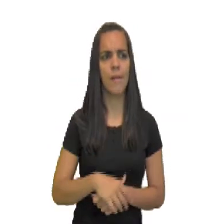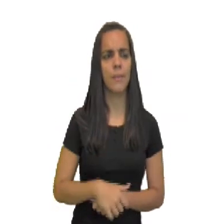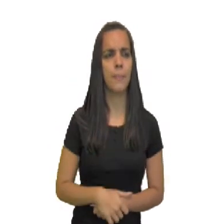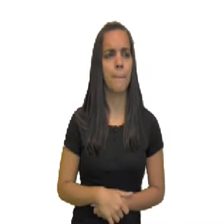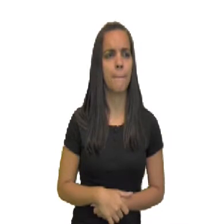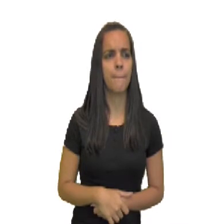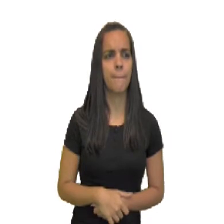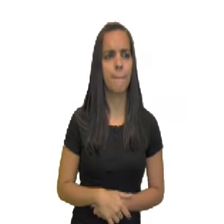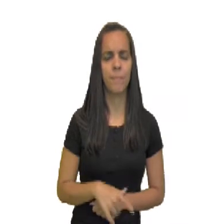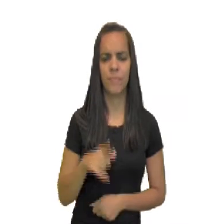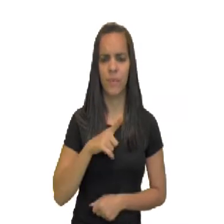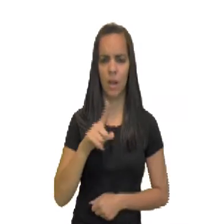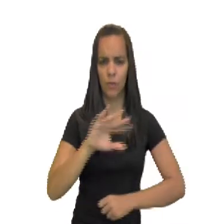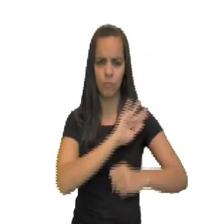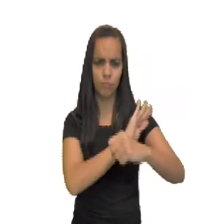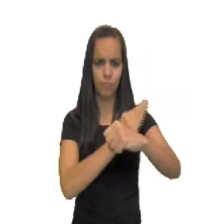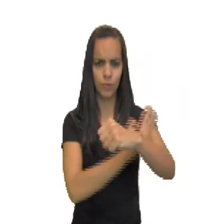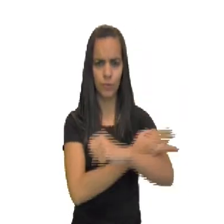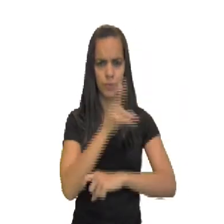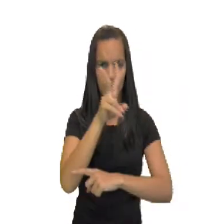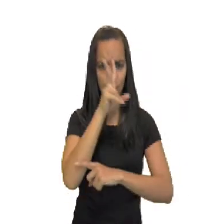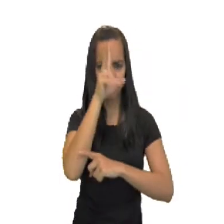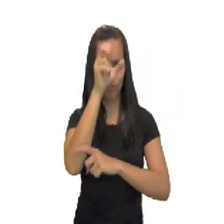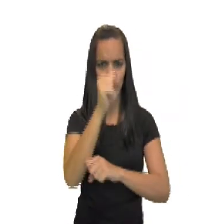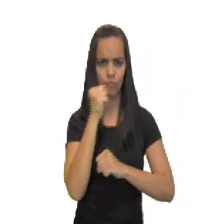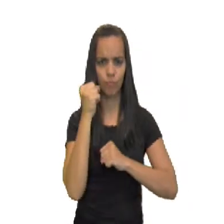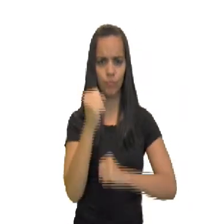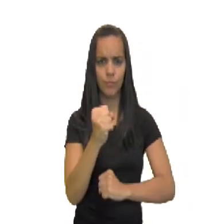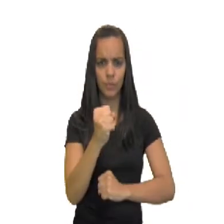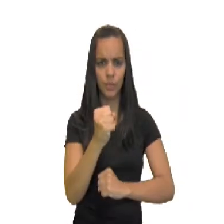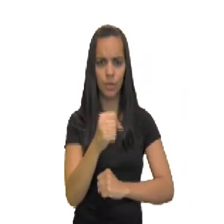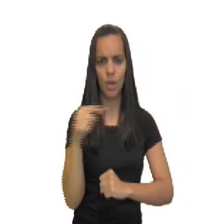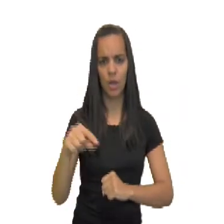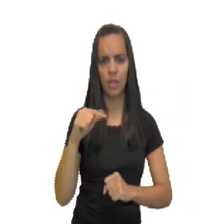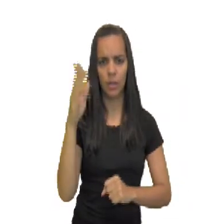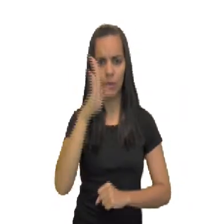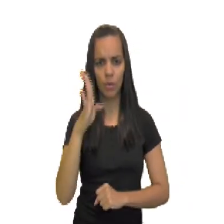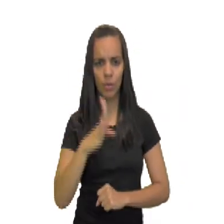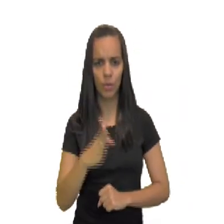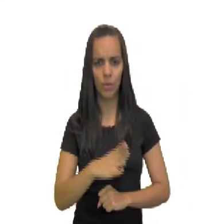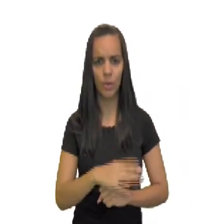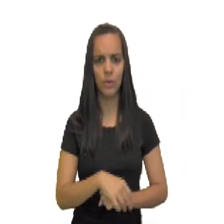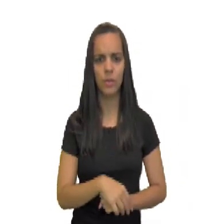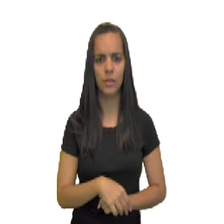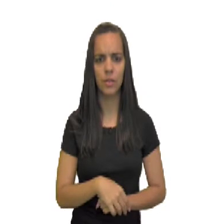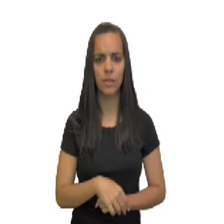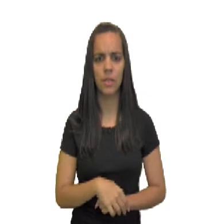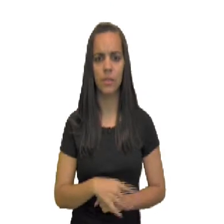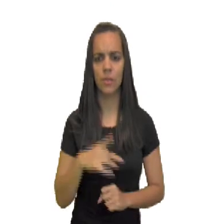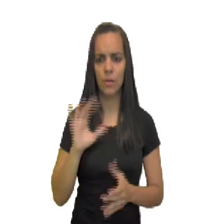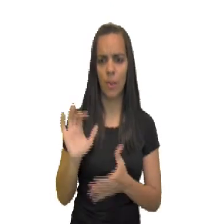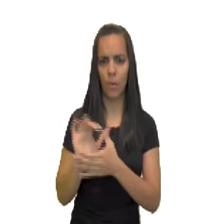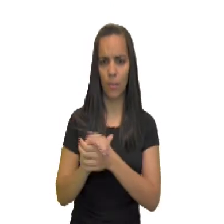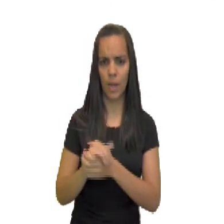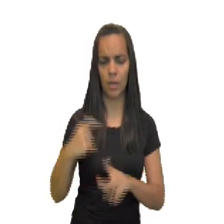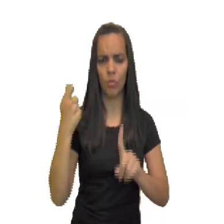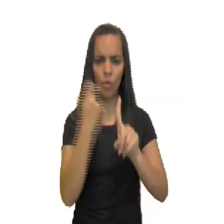considerada a heroína dos dois mundos, lutou aqui no Brasil junto com seu